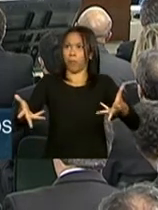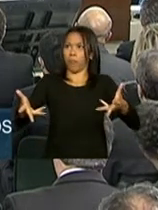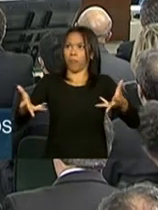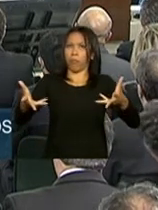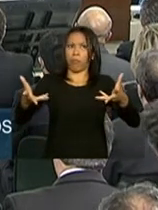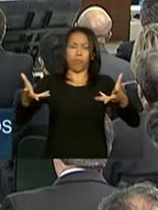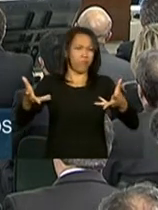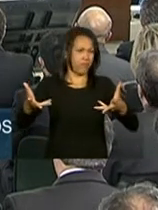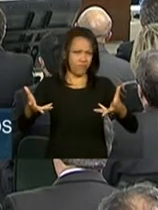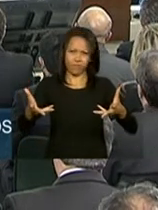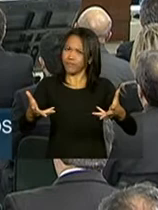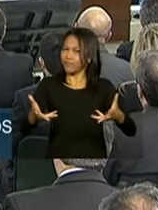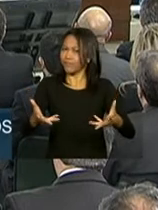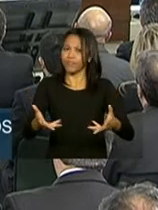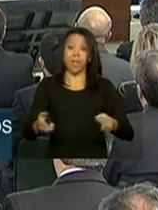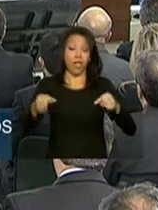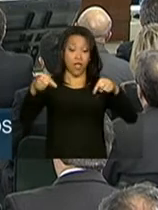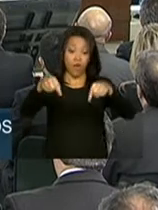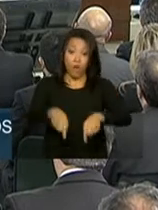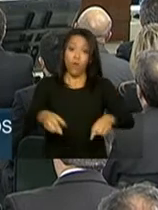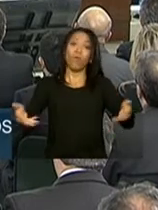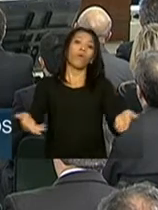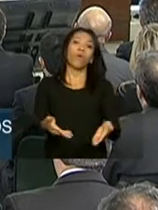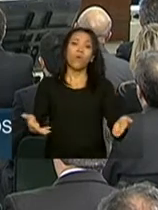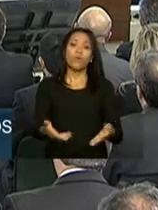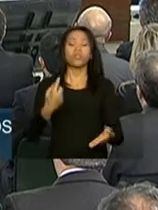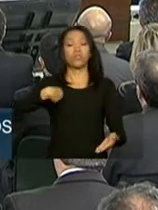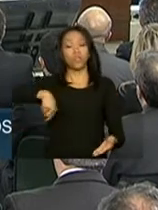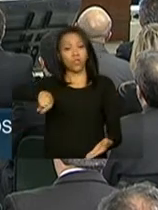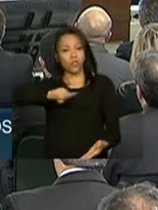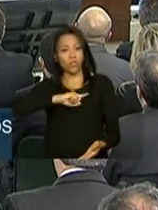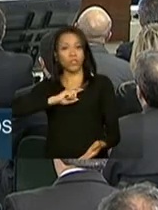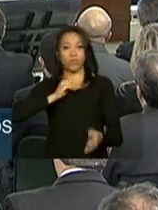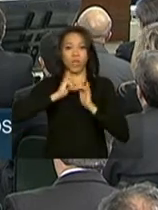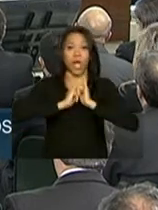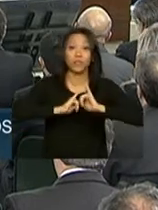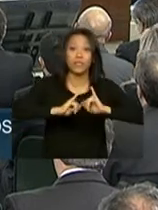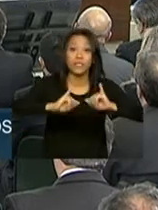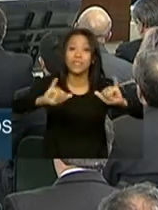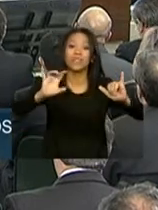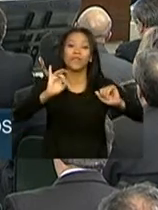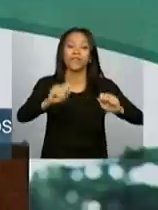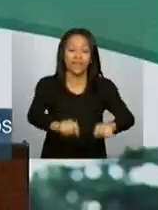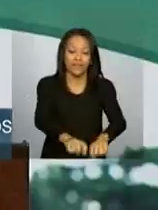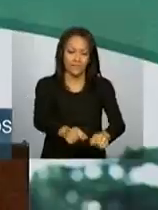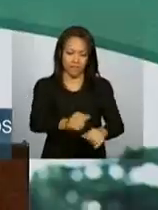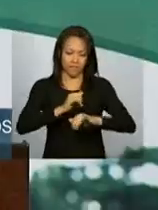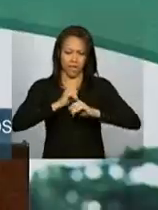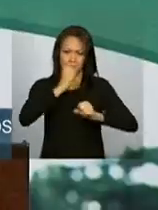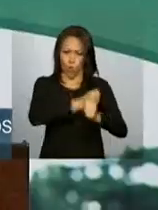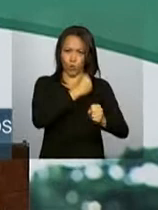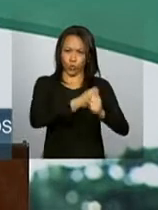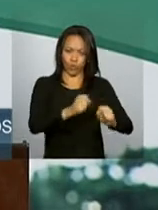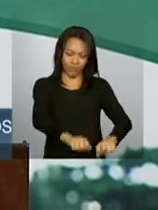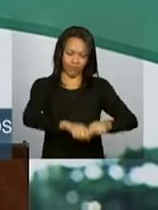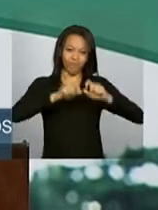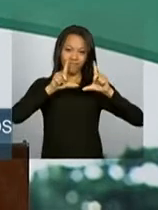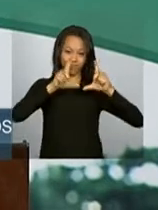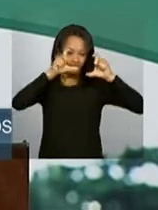Estas obras que estamos anunciando não caberão no cartão postal. Estarão,